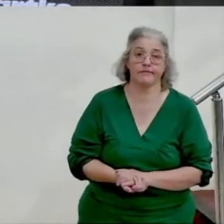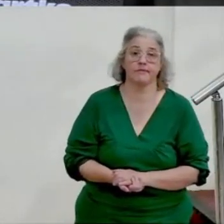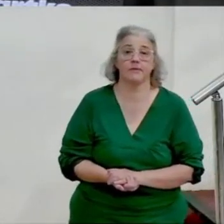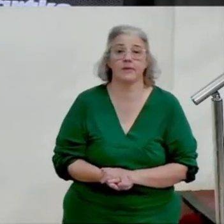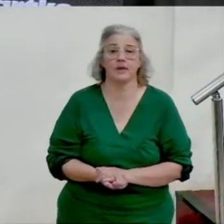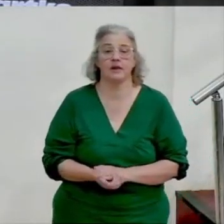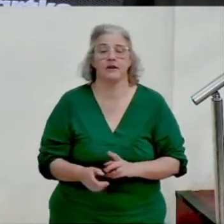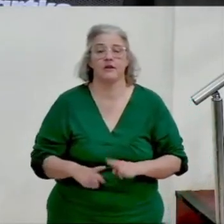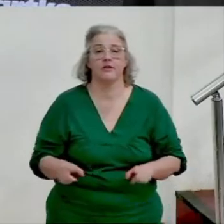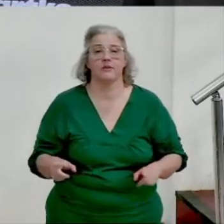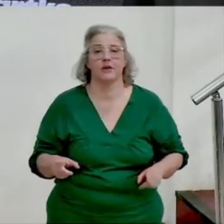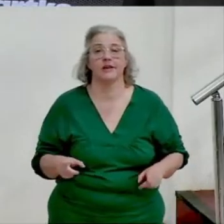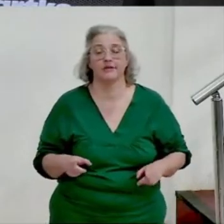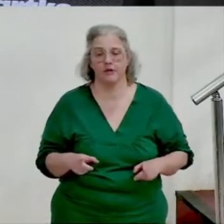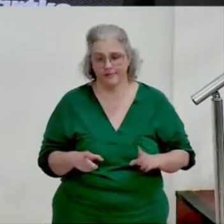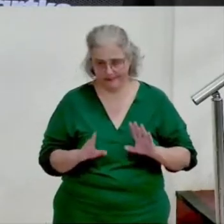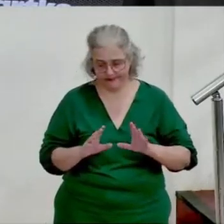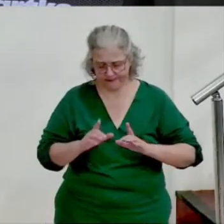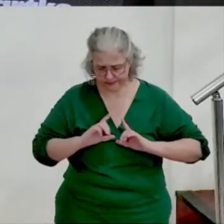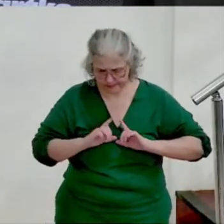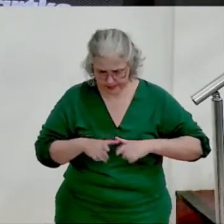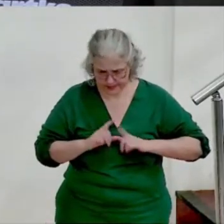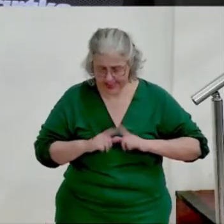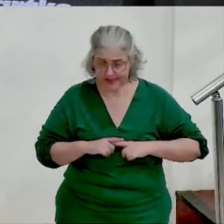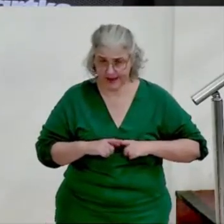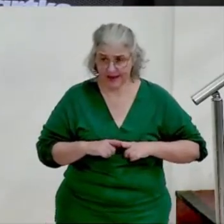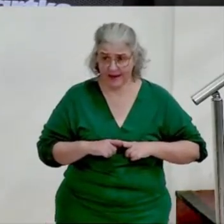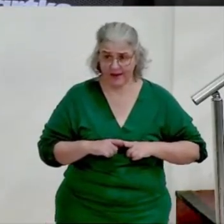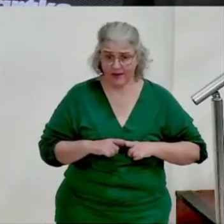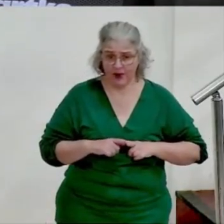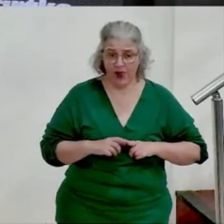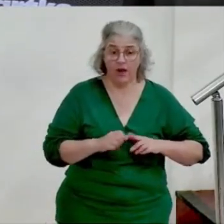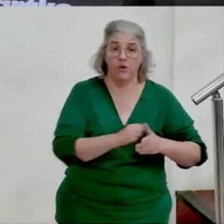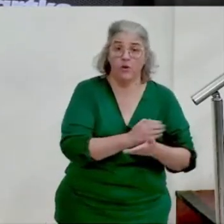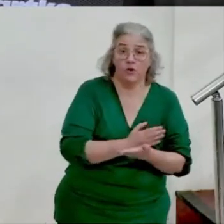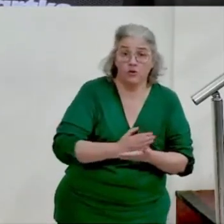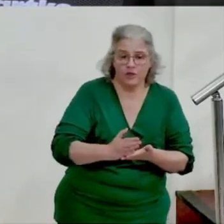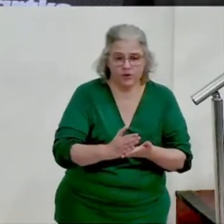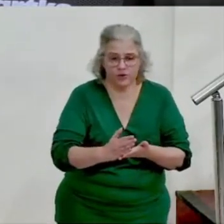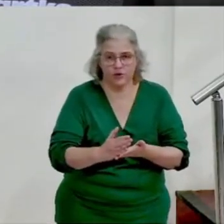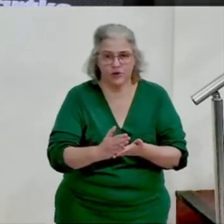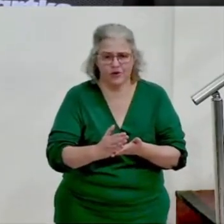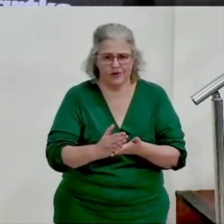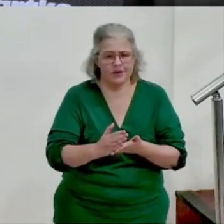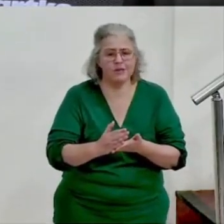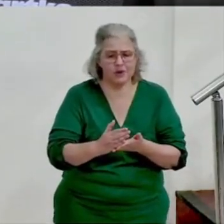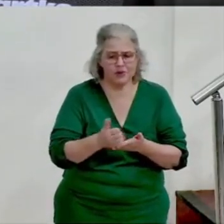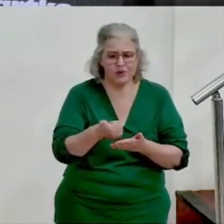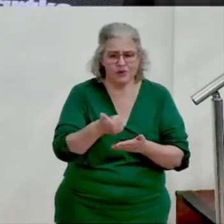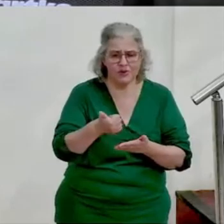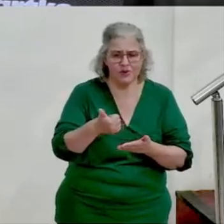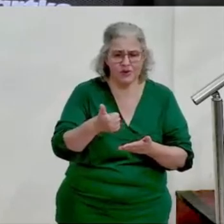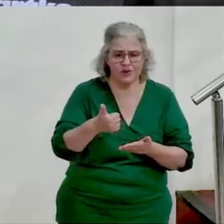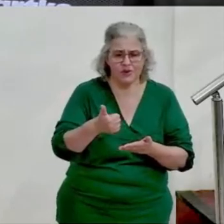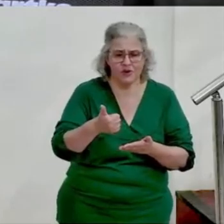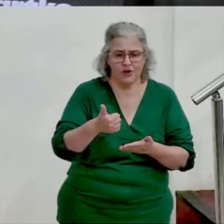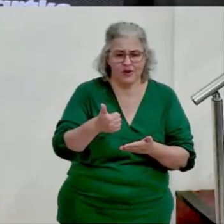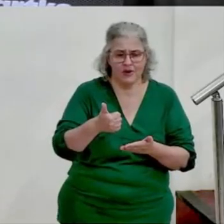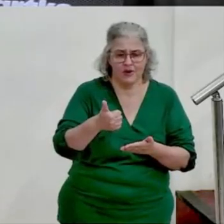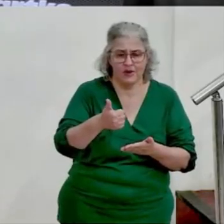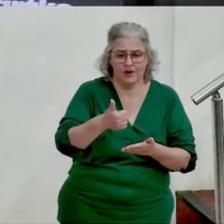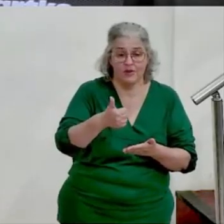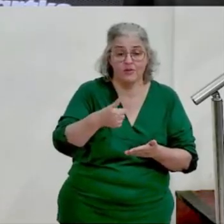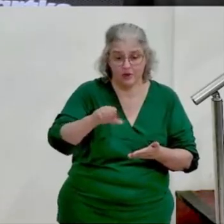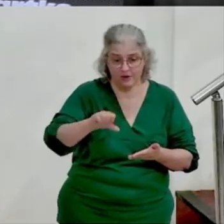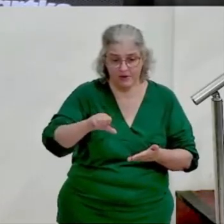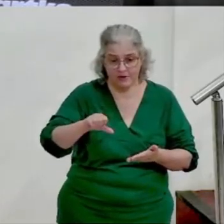de Israel foi fundado em 1948. Ele disse o seguinte: uma geração depois, Jesus volta. Bom, uma